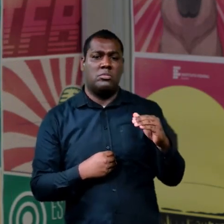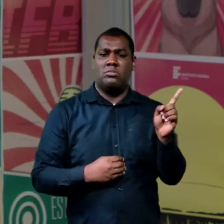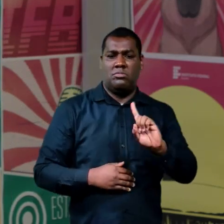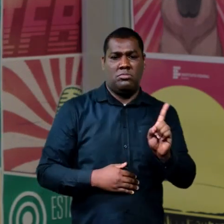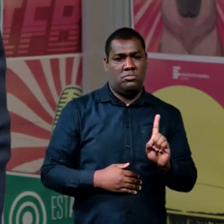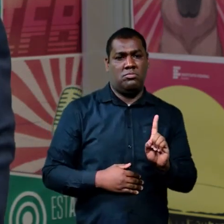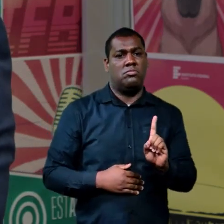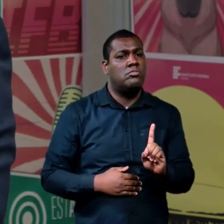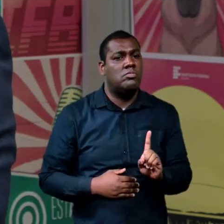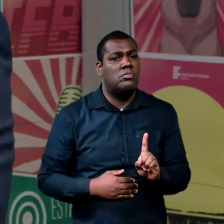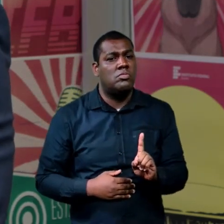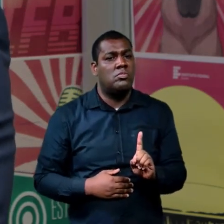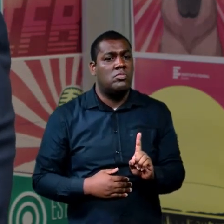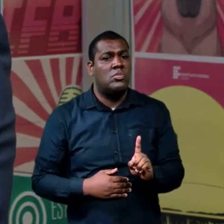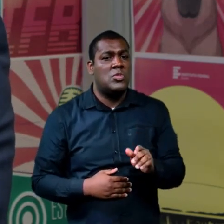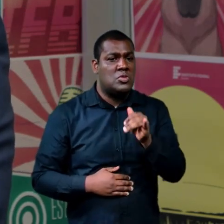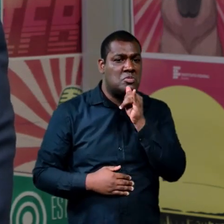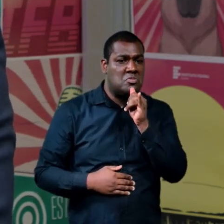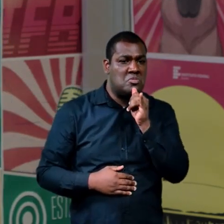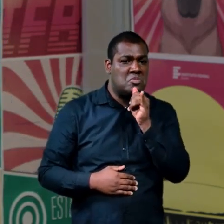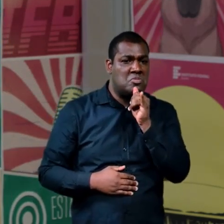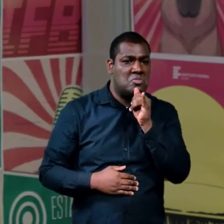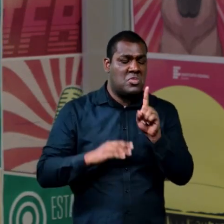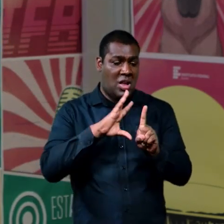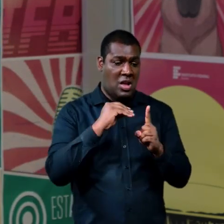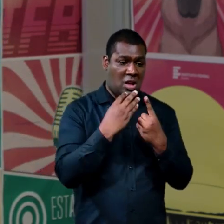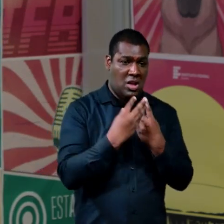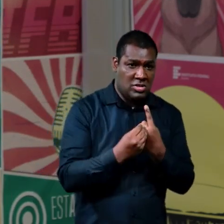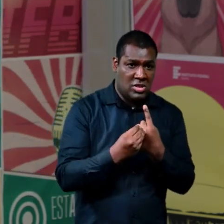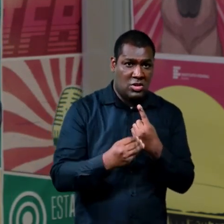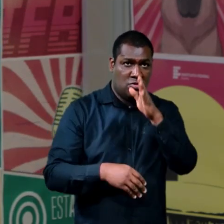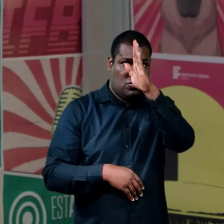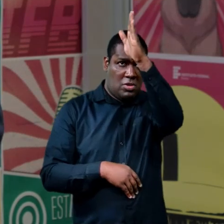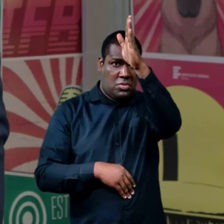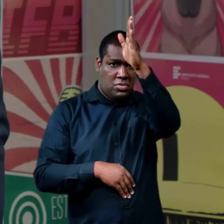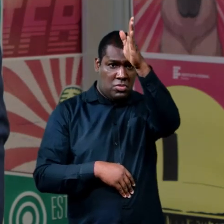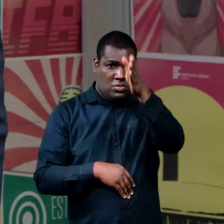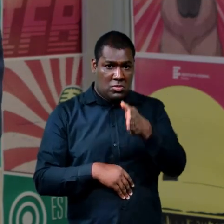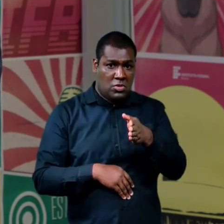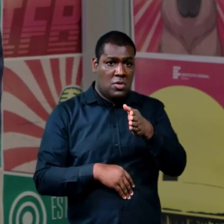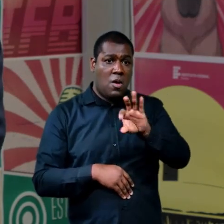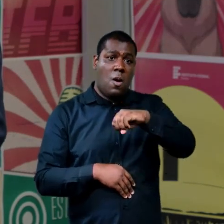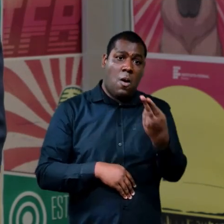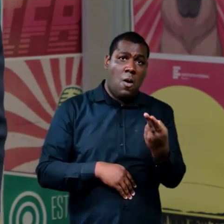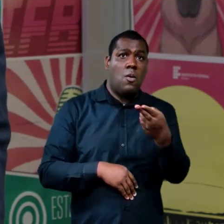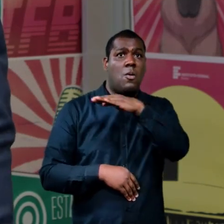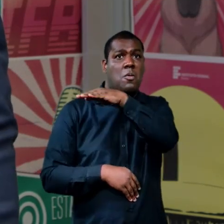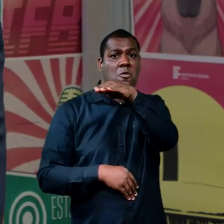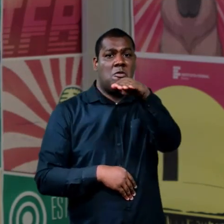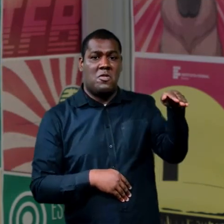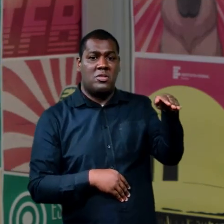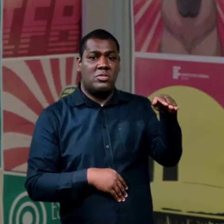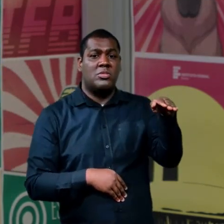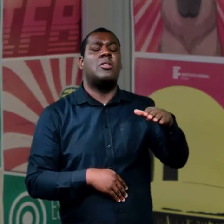assédio sexual horizontal, em pessoas que não têm hierarquia, ou vertical. Isso vai ser